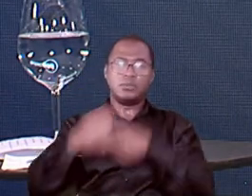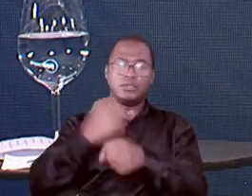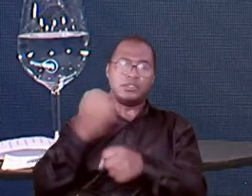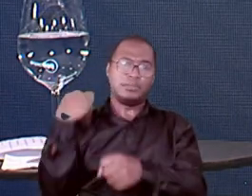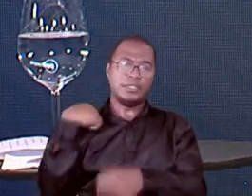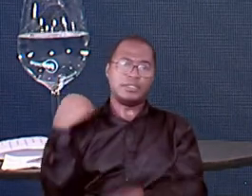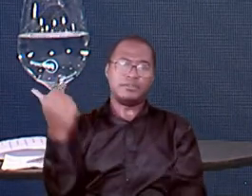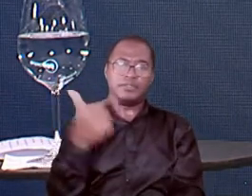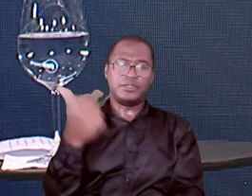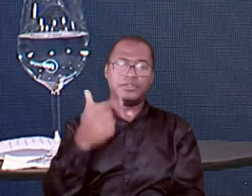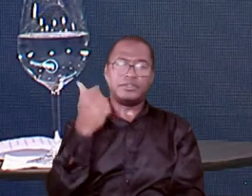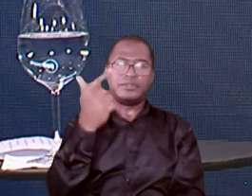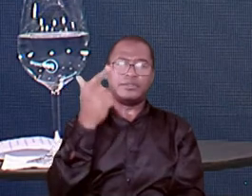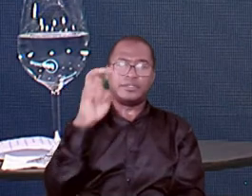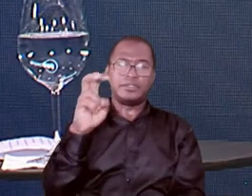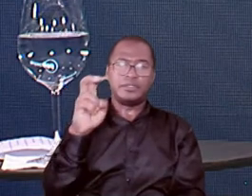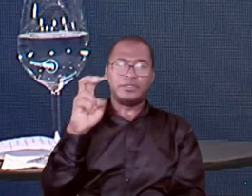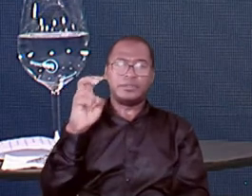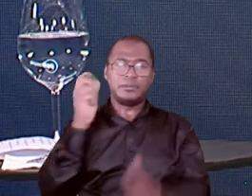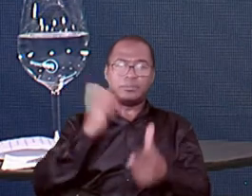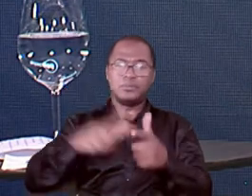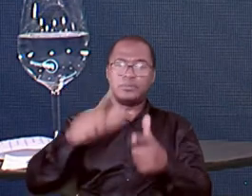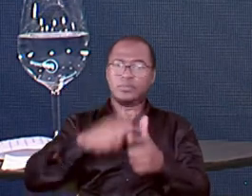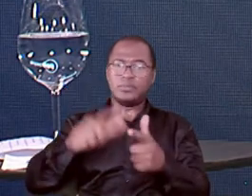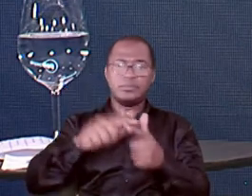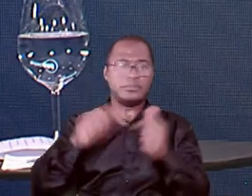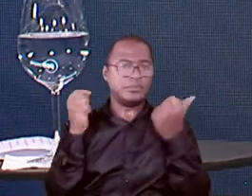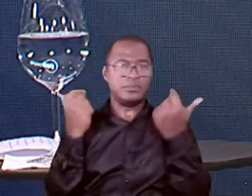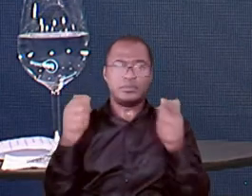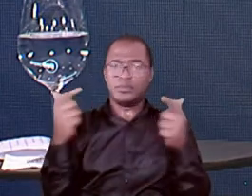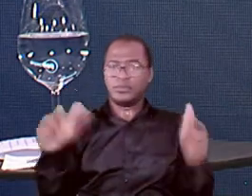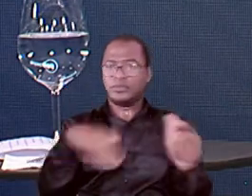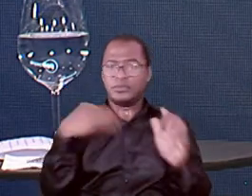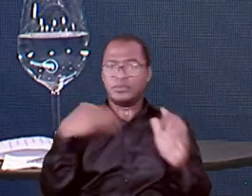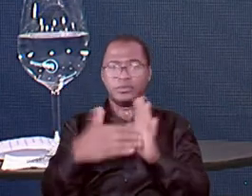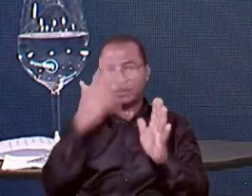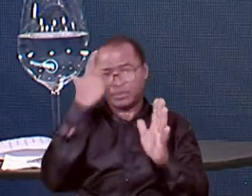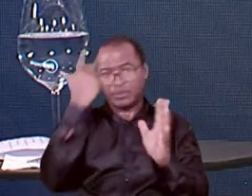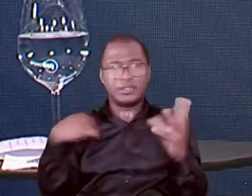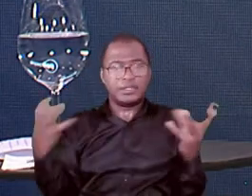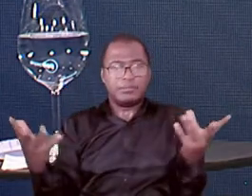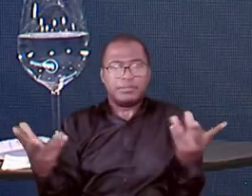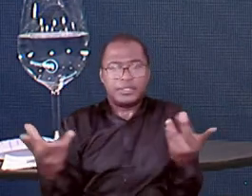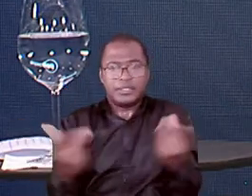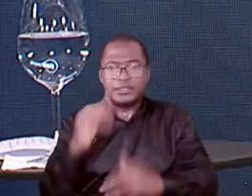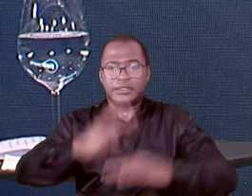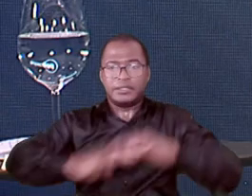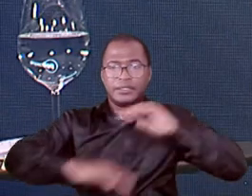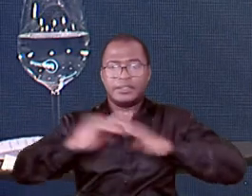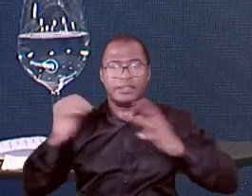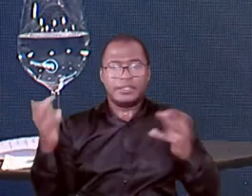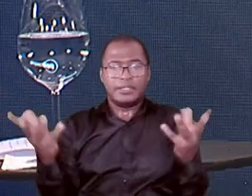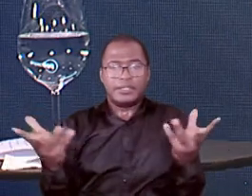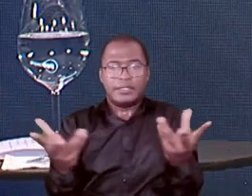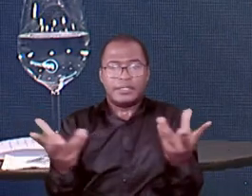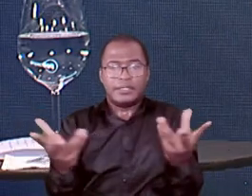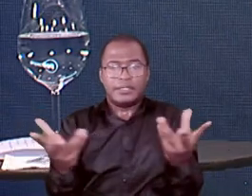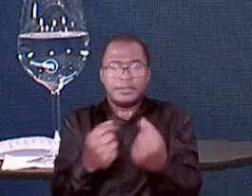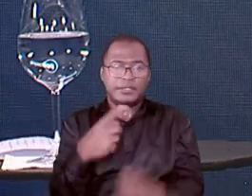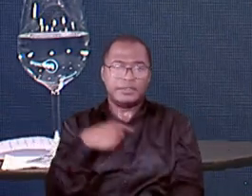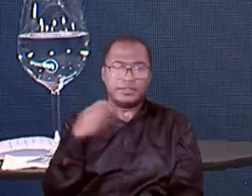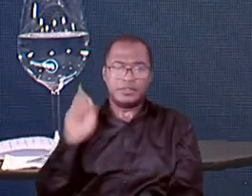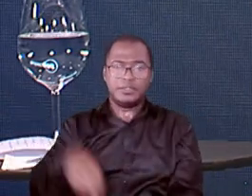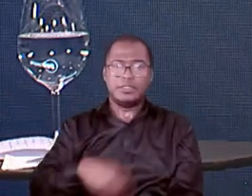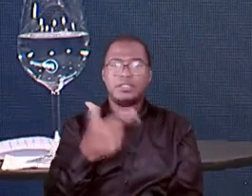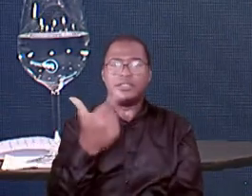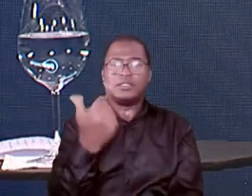que não houve esse problema porque esses caras são suficientemente especializados Nós também tínhamos duas mil pessoas físicas que nós até